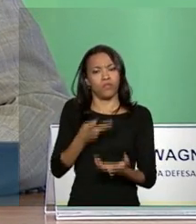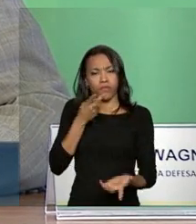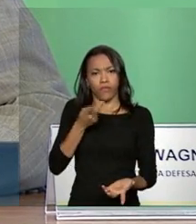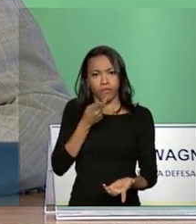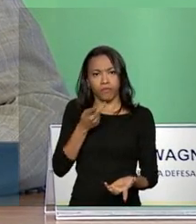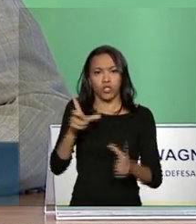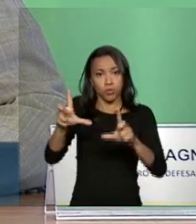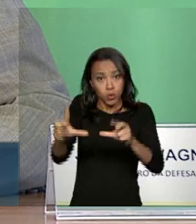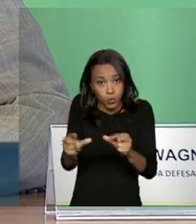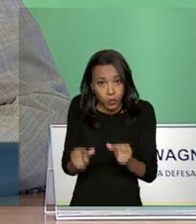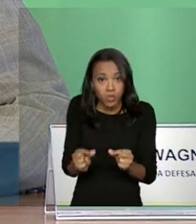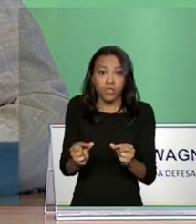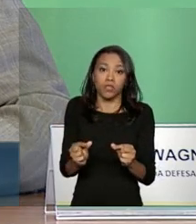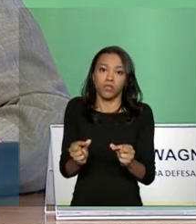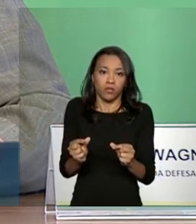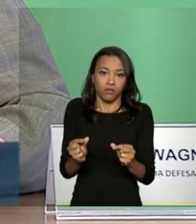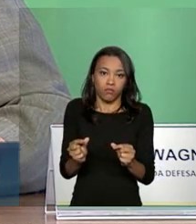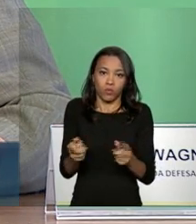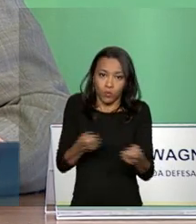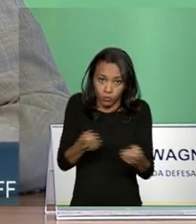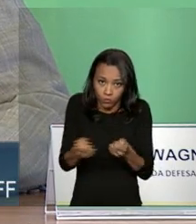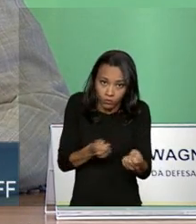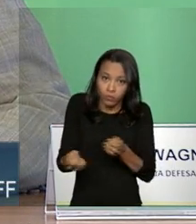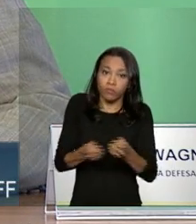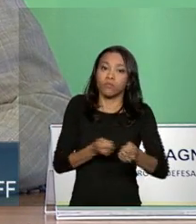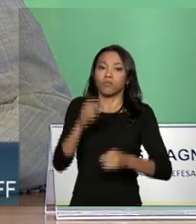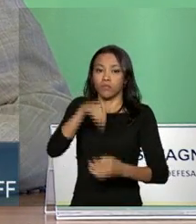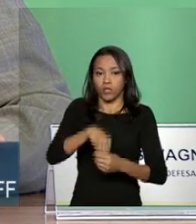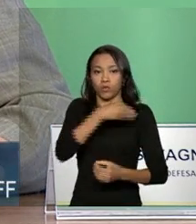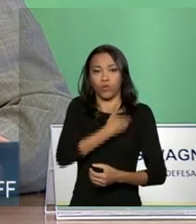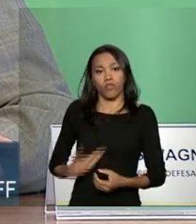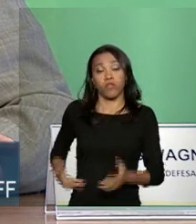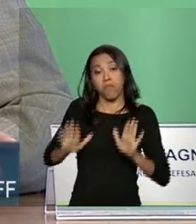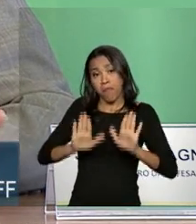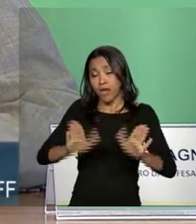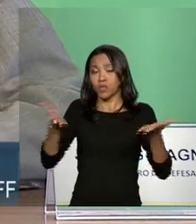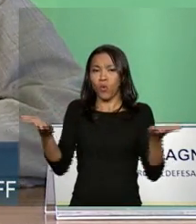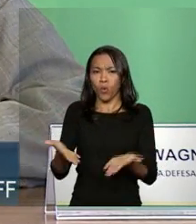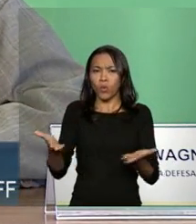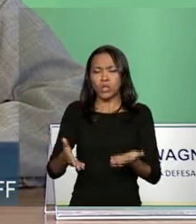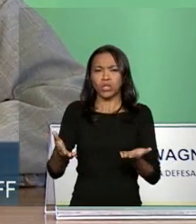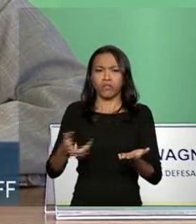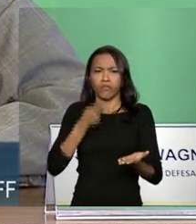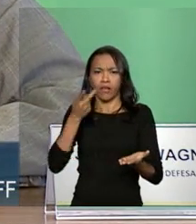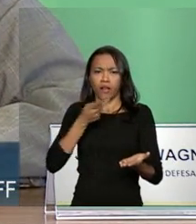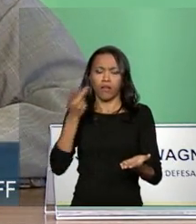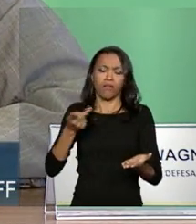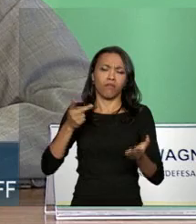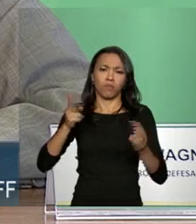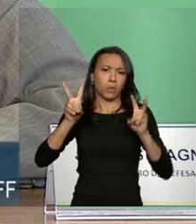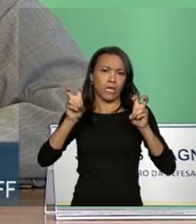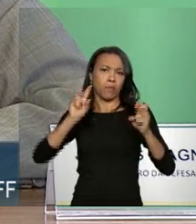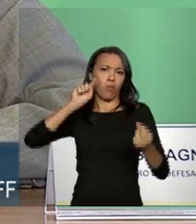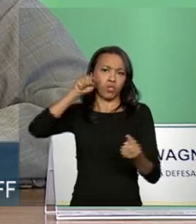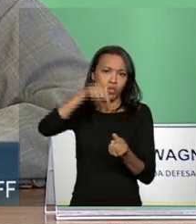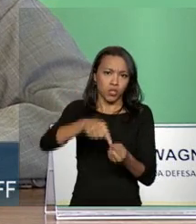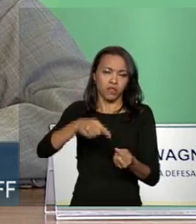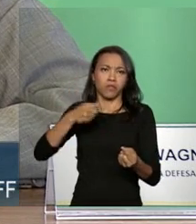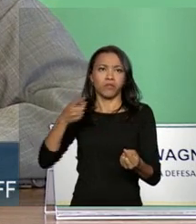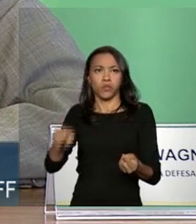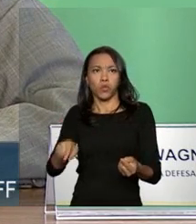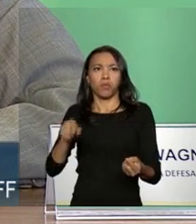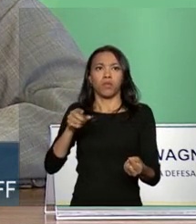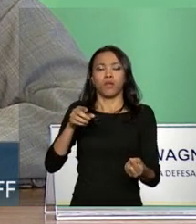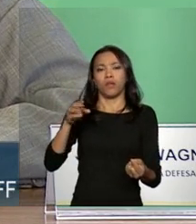racionalização da máquina, mas hoje realmente não teve nenhuma discussão objetiva sobre pasta A,